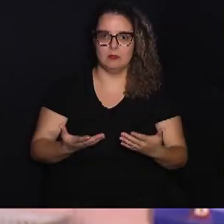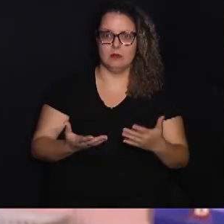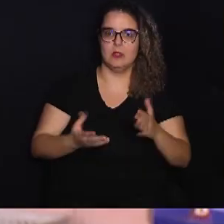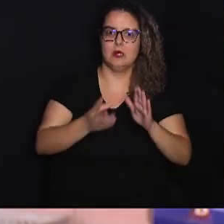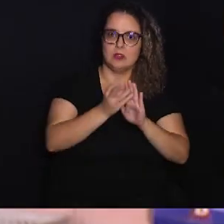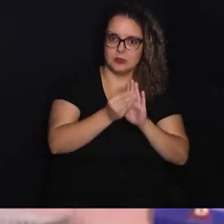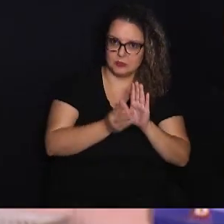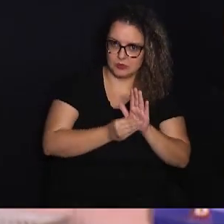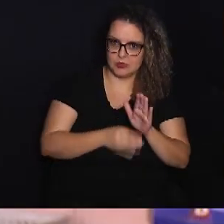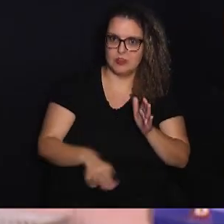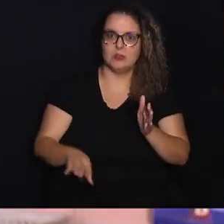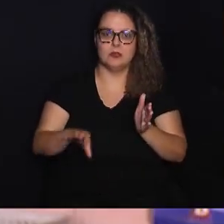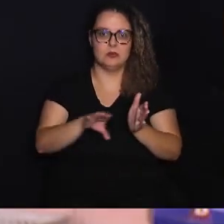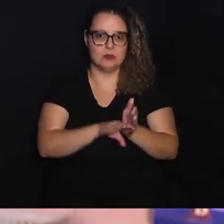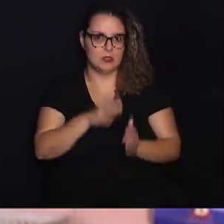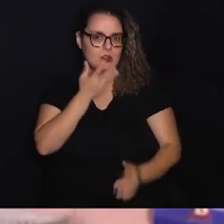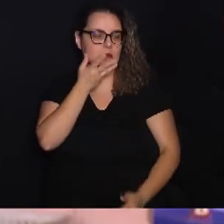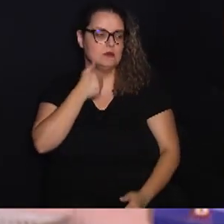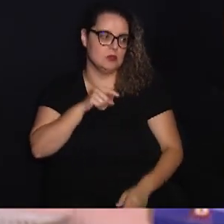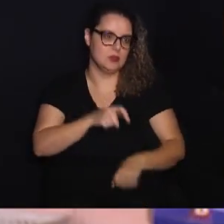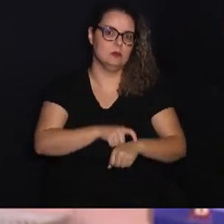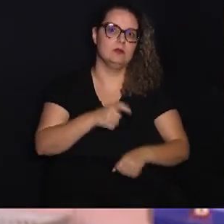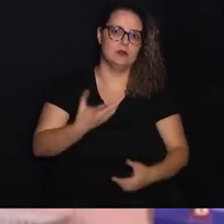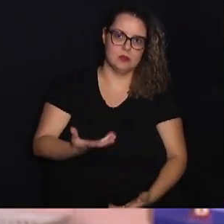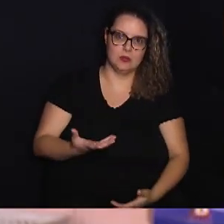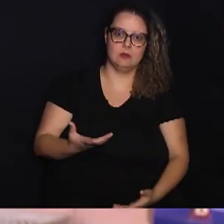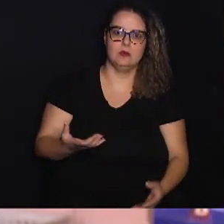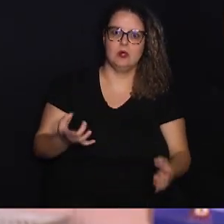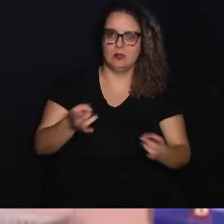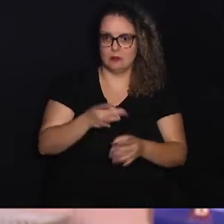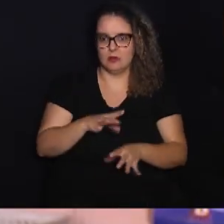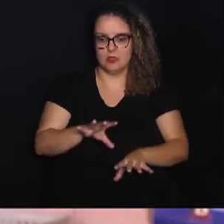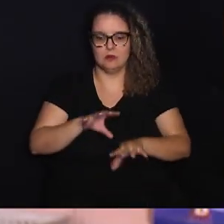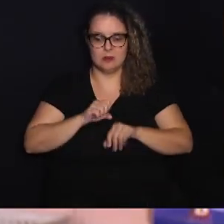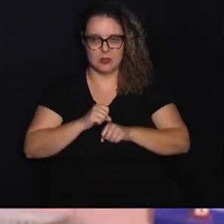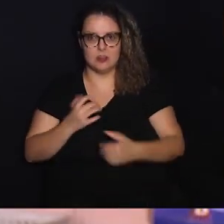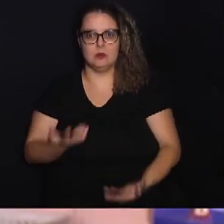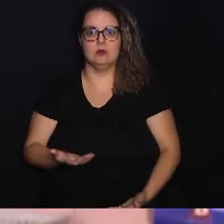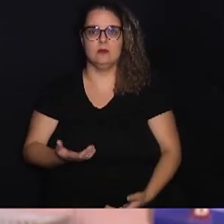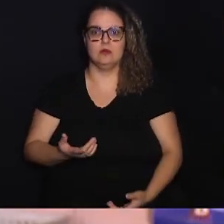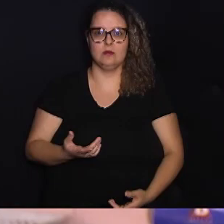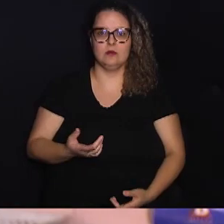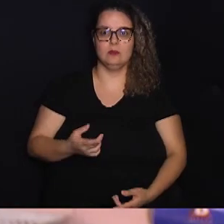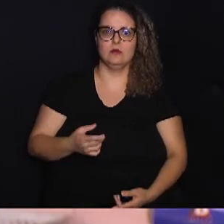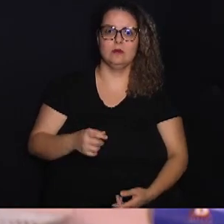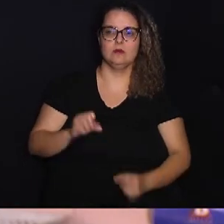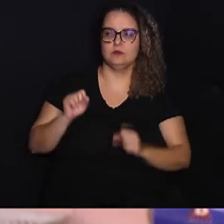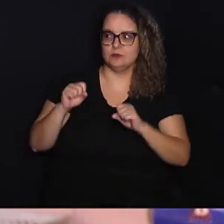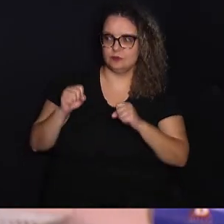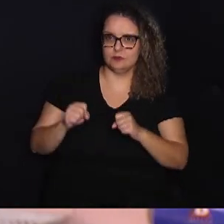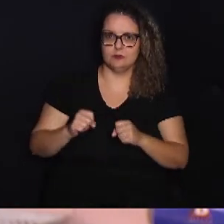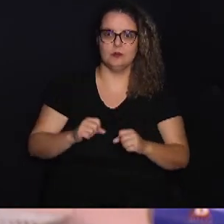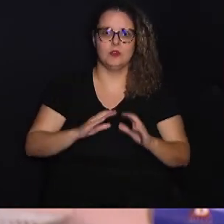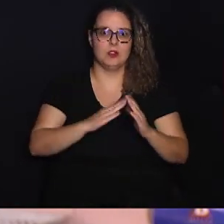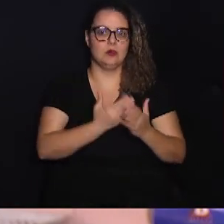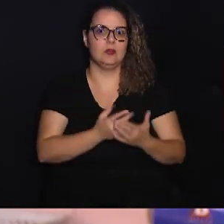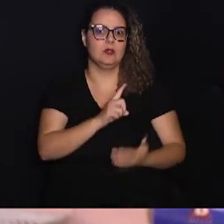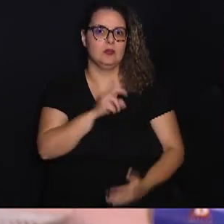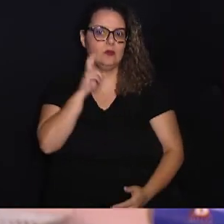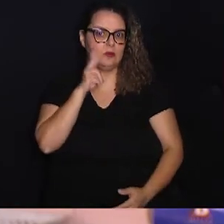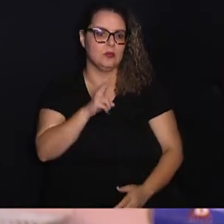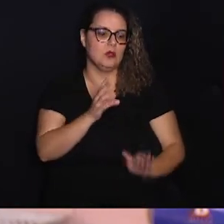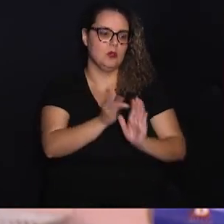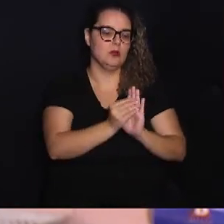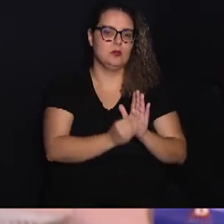chega para a criança na hora que ela está pronta para absorver. Porque a escola Waldorf não vê a criança como um conteúdo